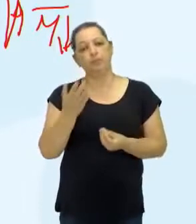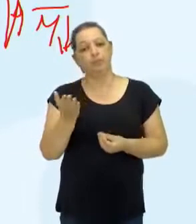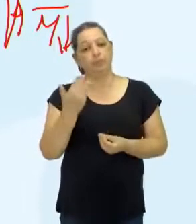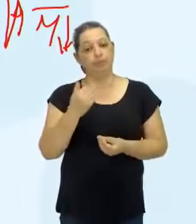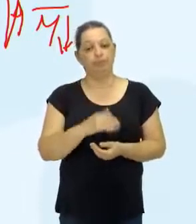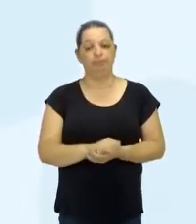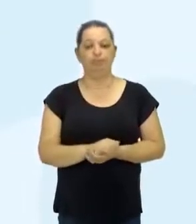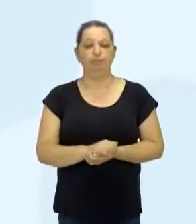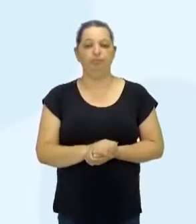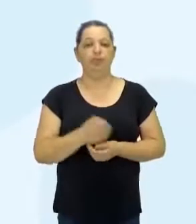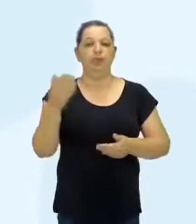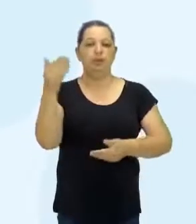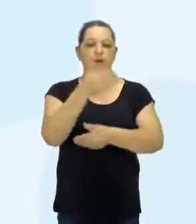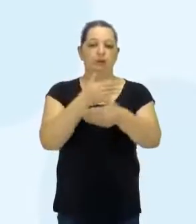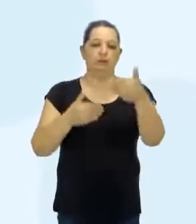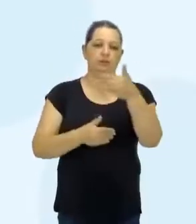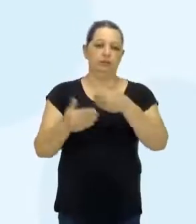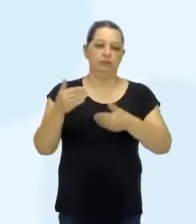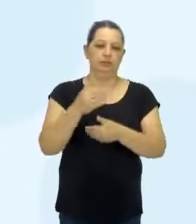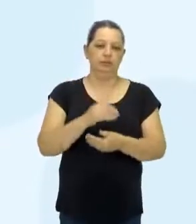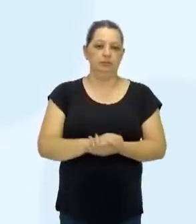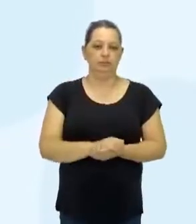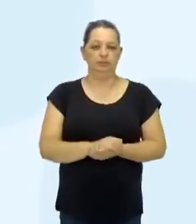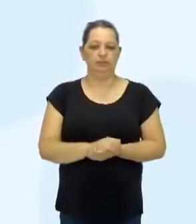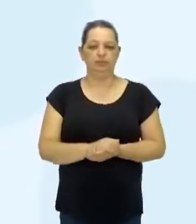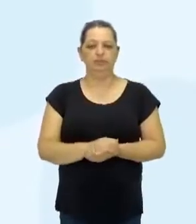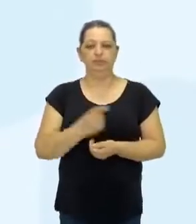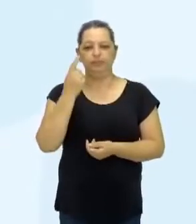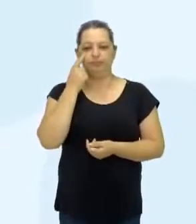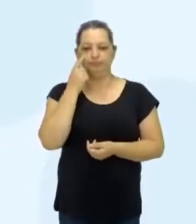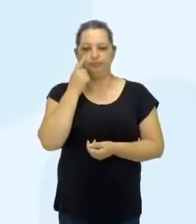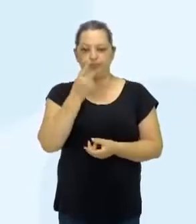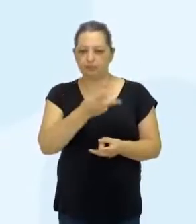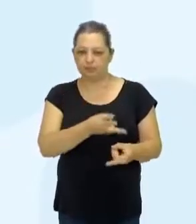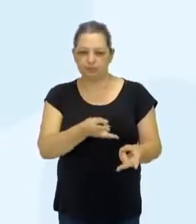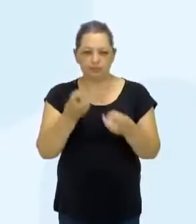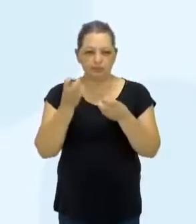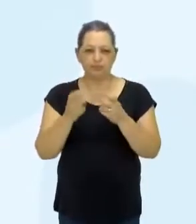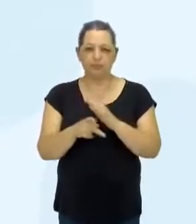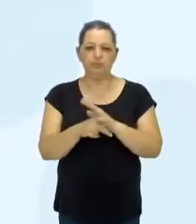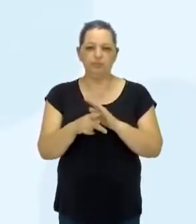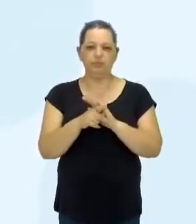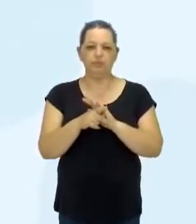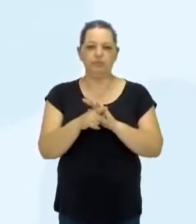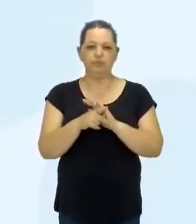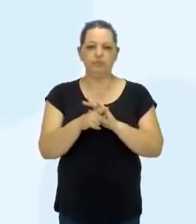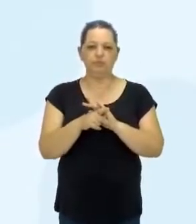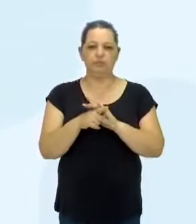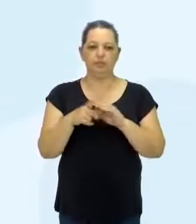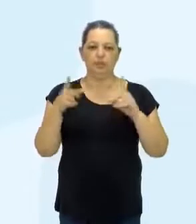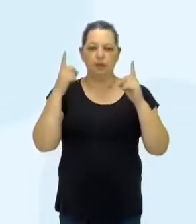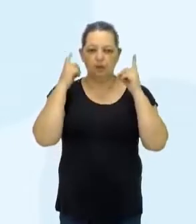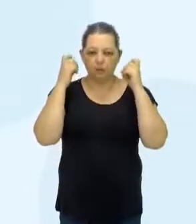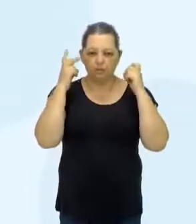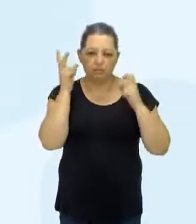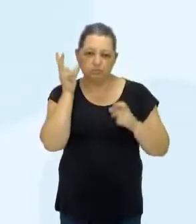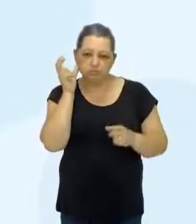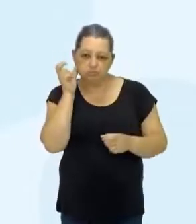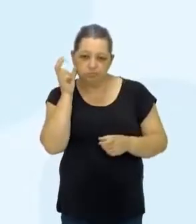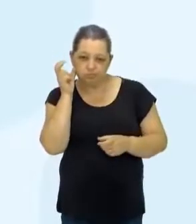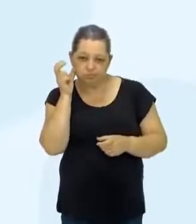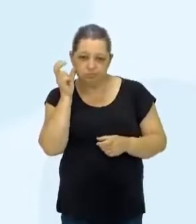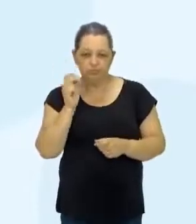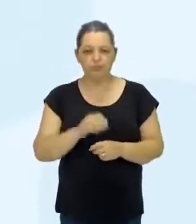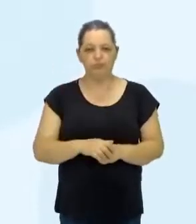vamos. Próximo slide pra gente. E aí, espectro audível do som, né?